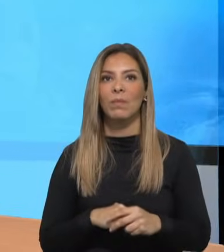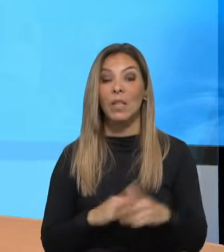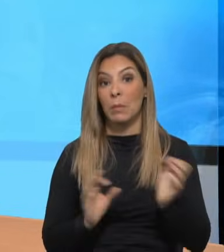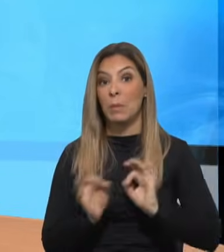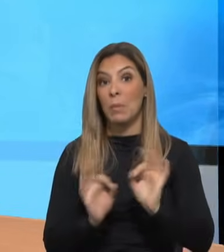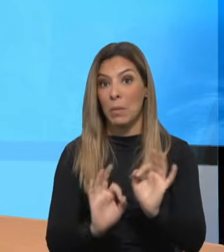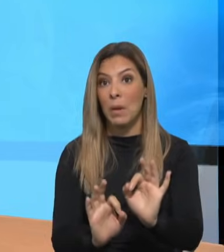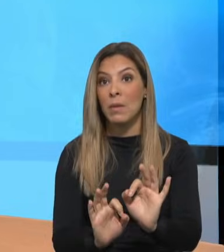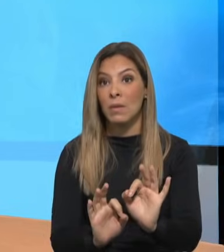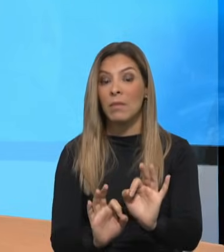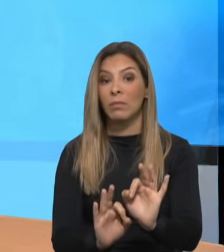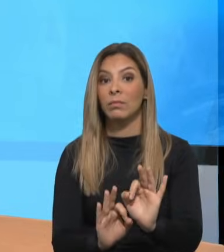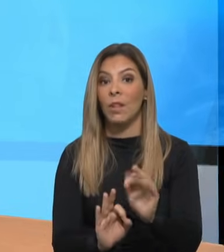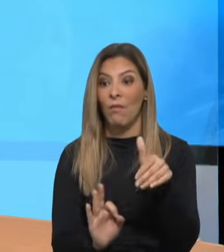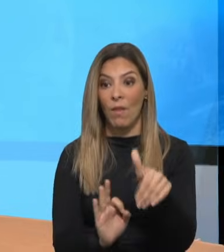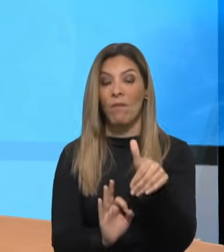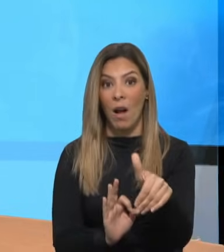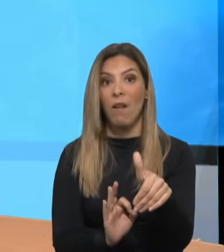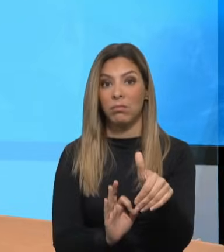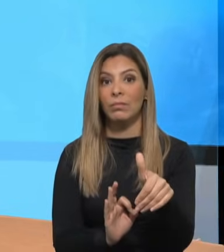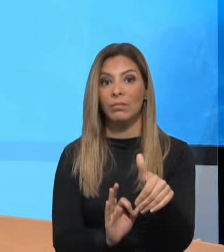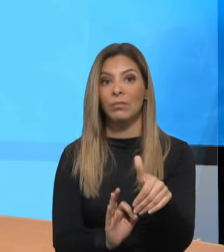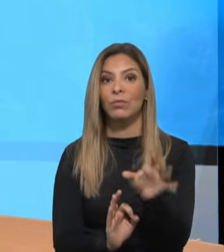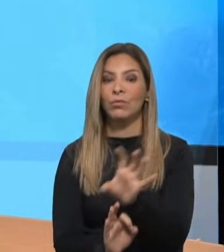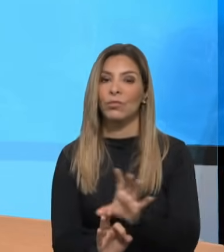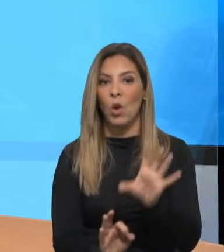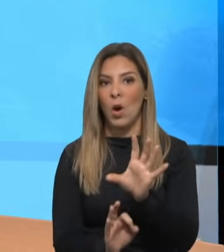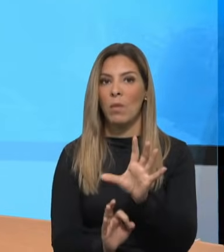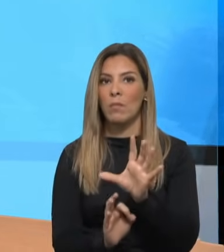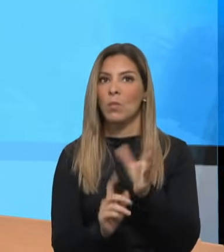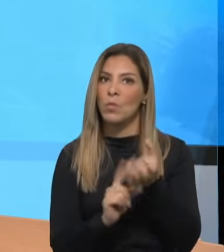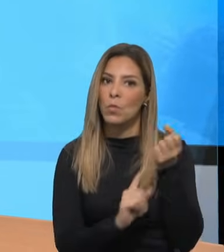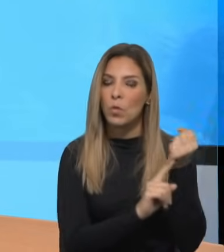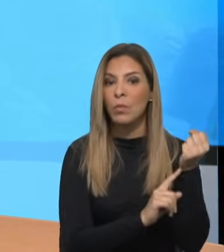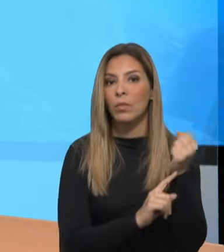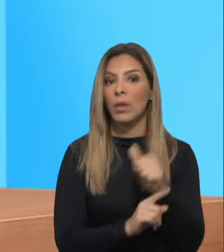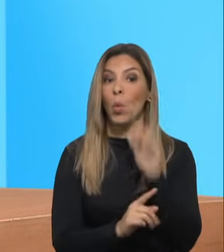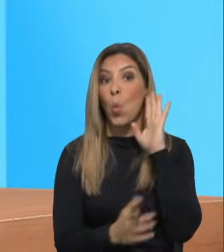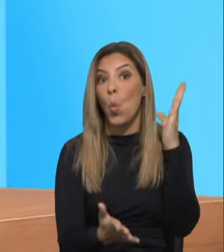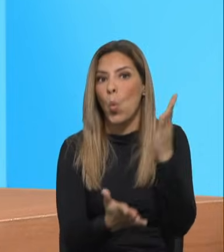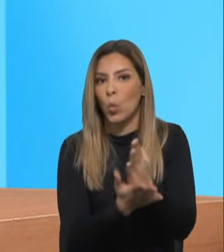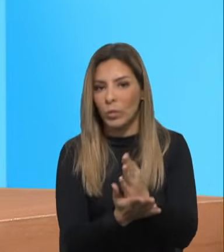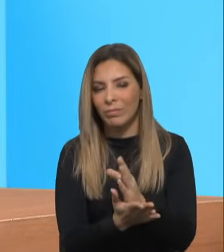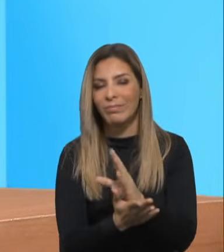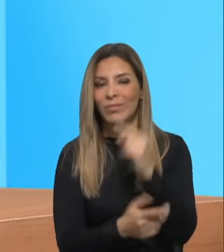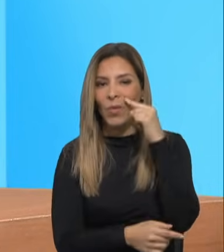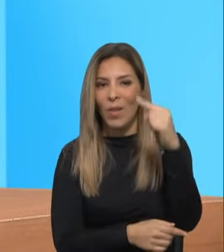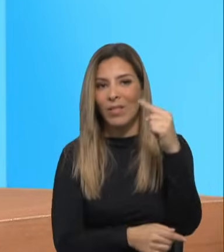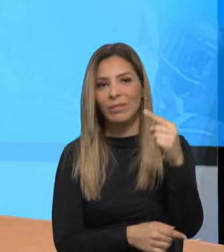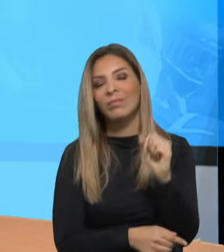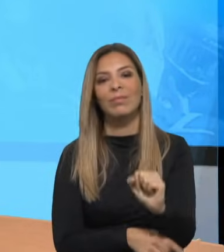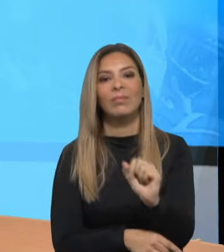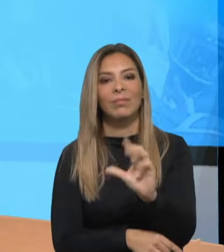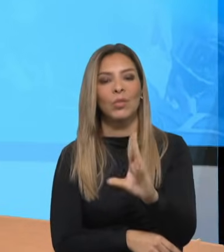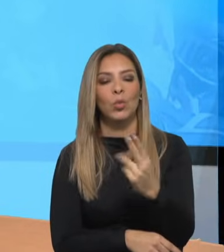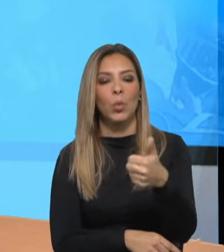prepara e encaminha para essa grande celebração, que será o último jubileu, não é? Celebrado no Santuário